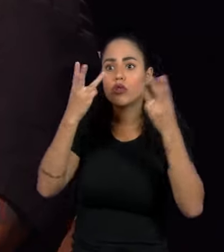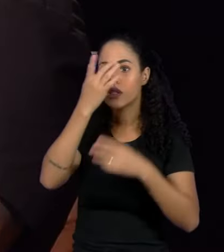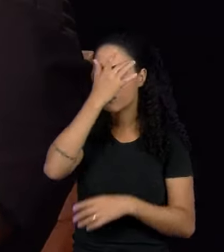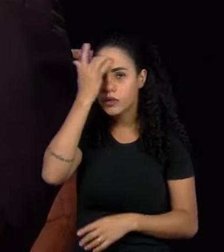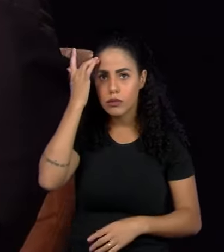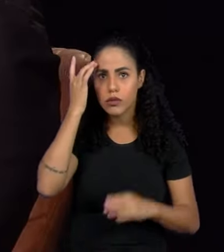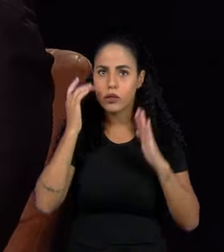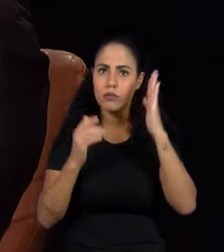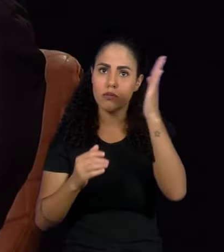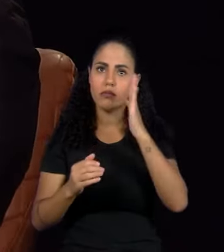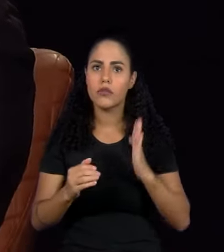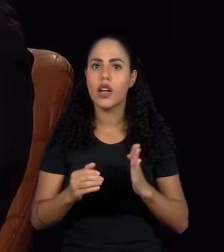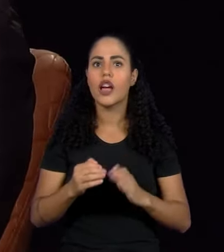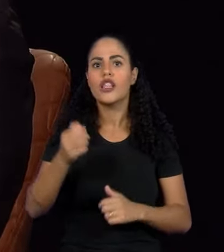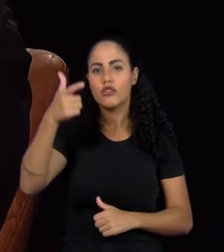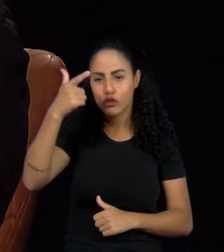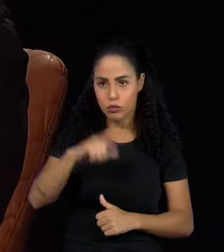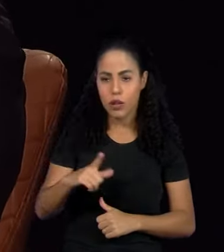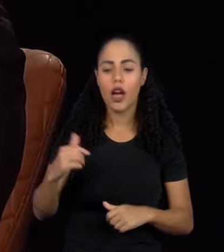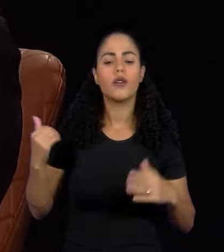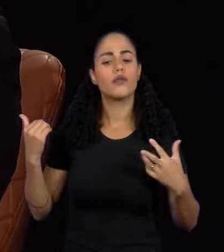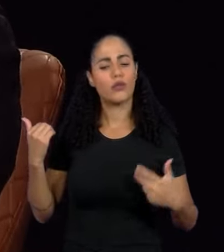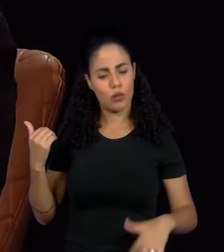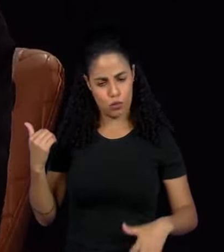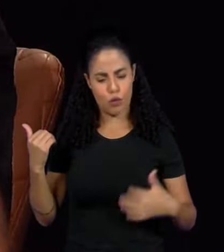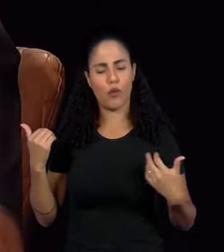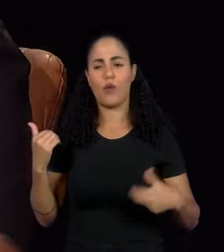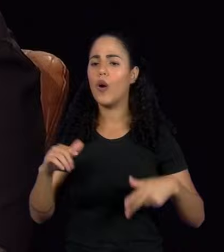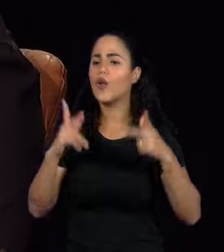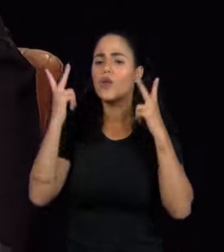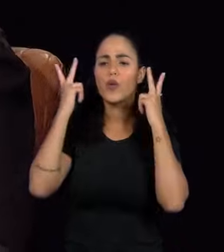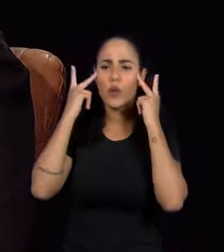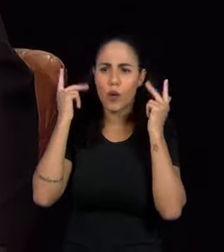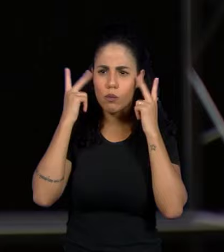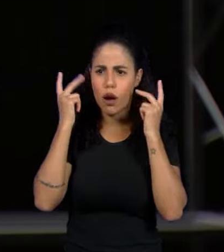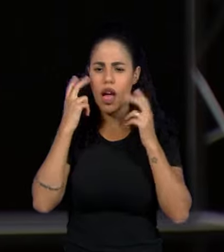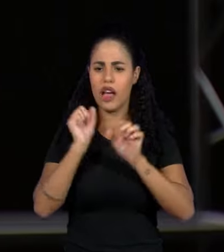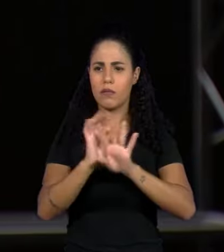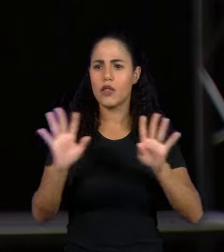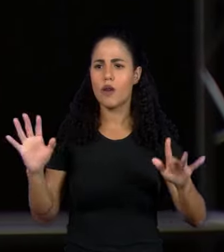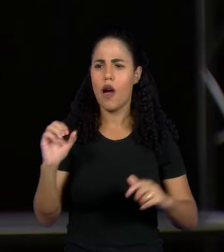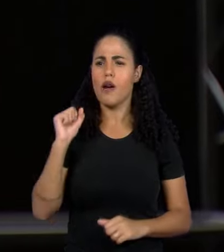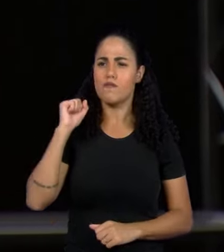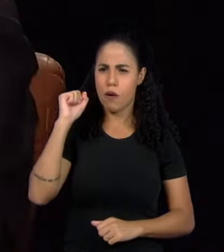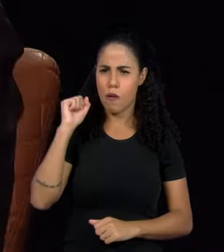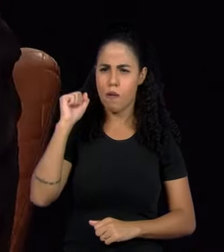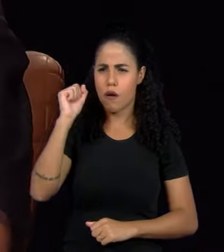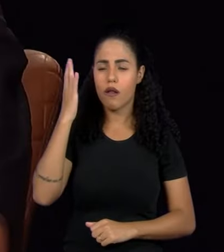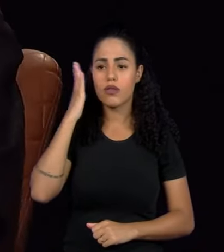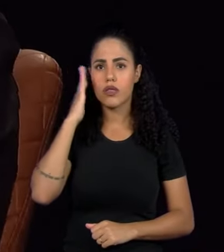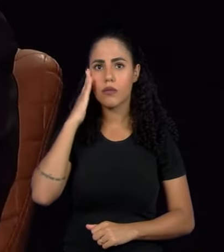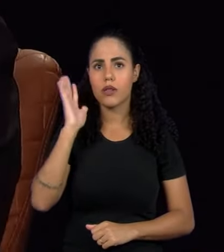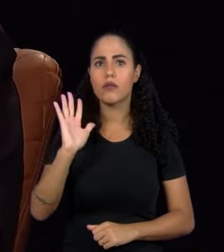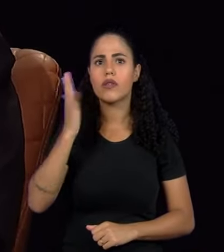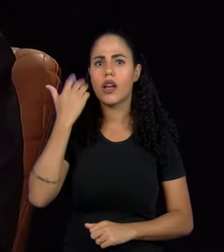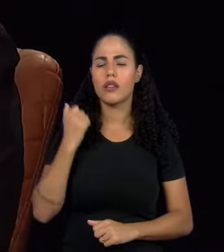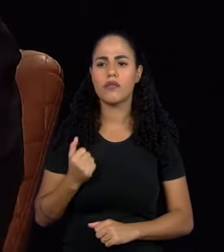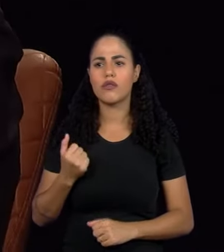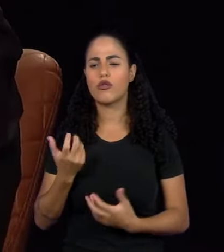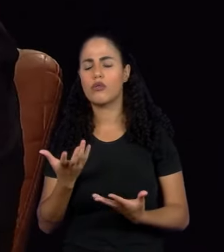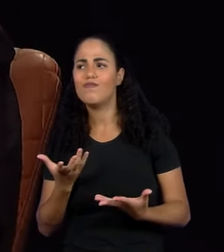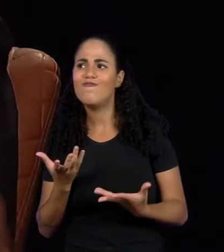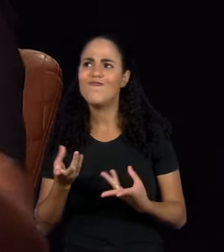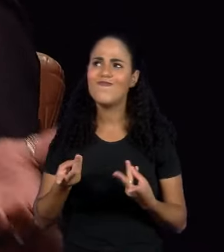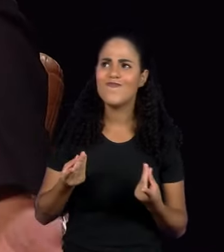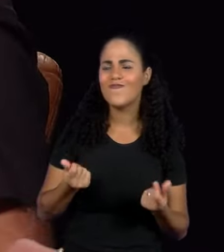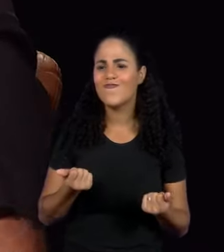não davam bis. Nós tocamos, o público tá virado, porque eles sabem de toda a história, e ficou até aquela coisa meio bairrista, né?